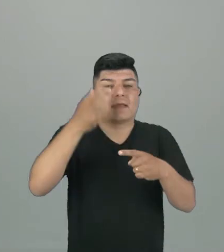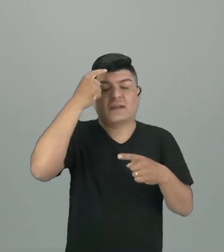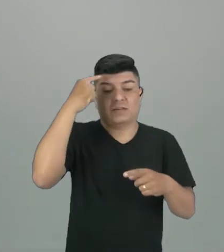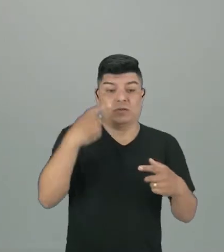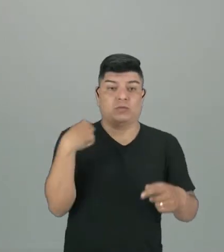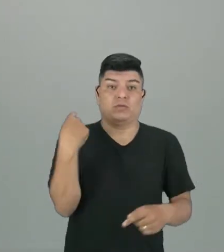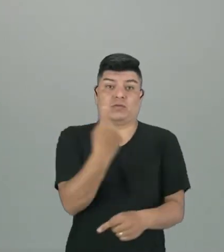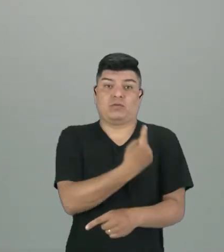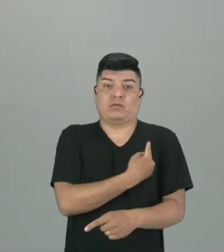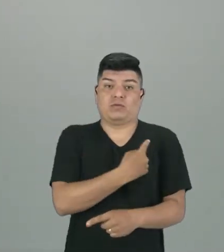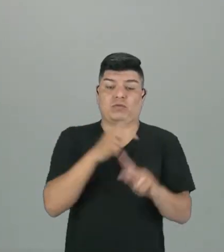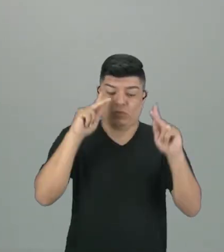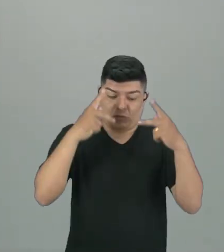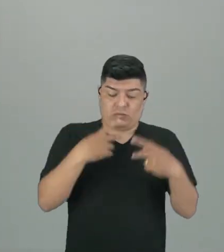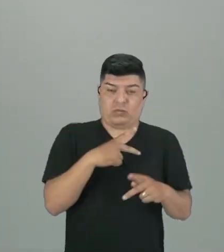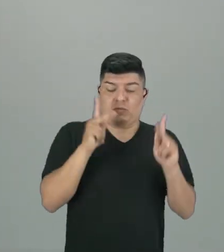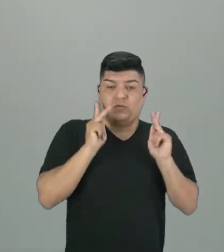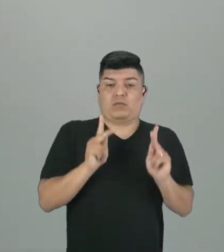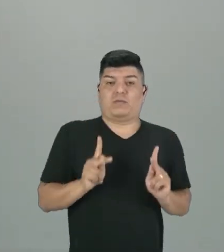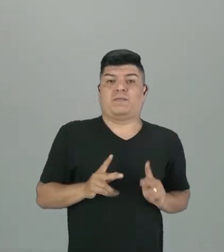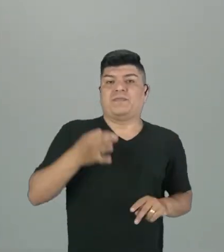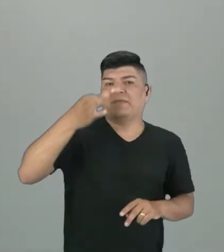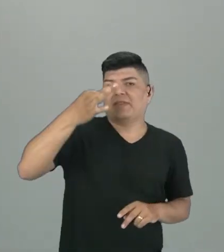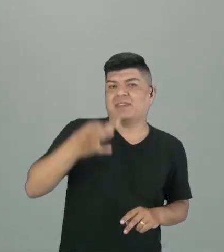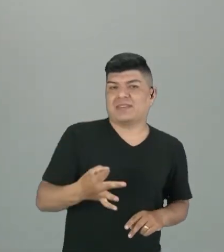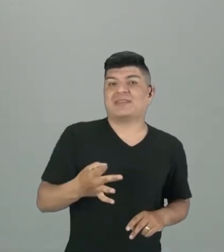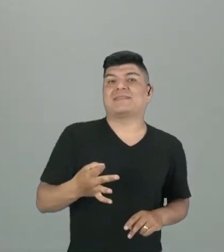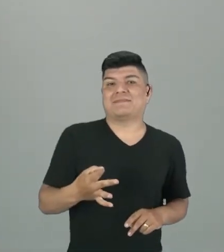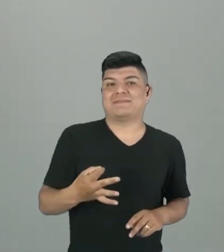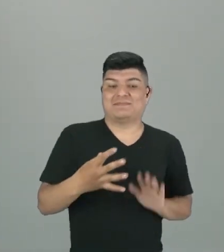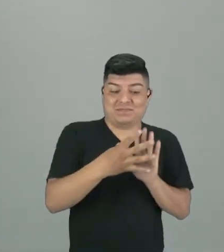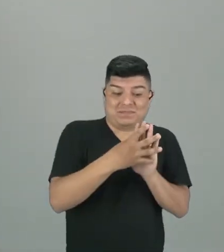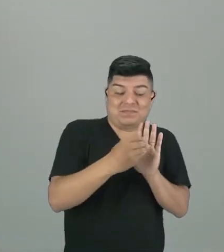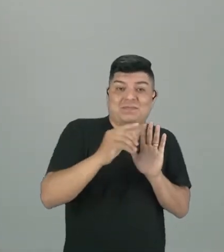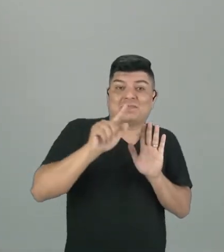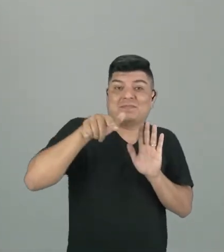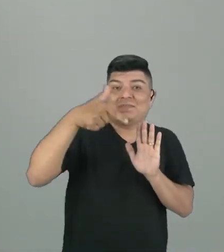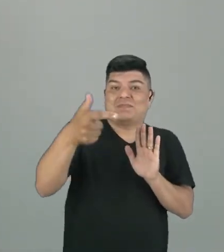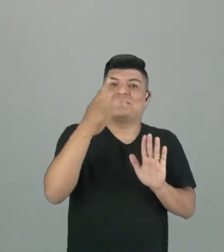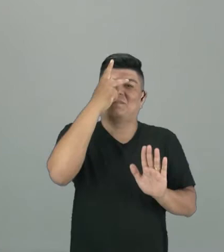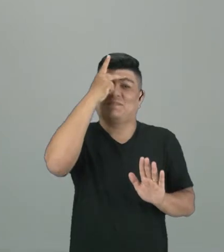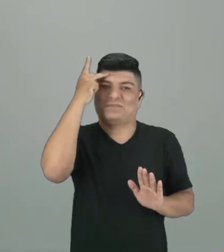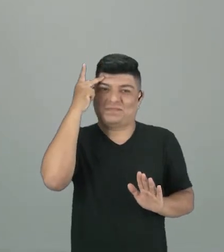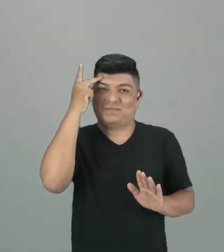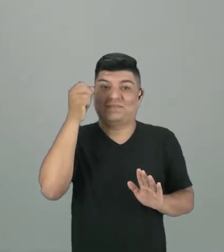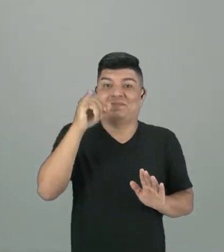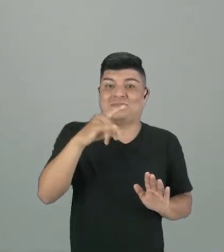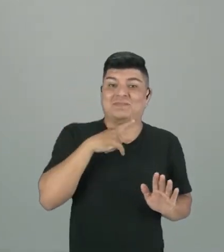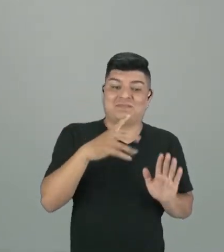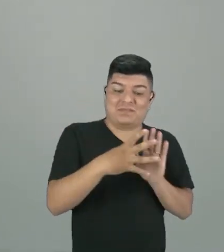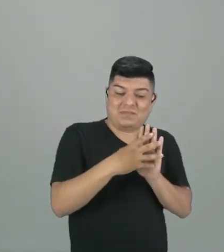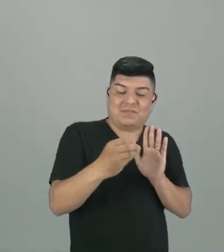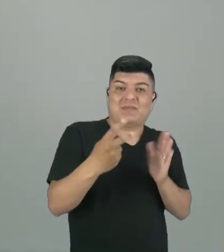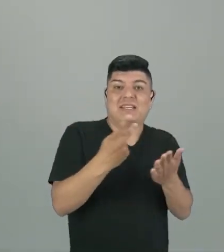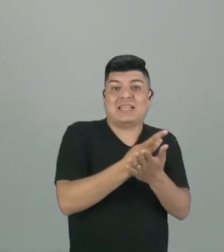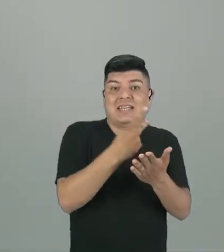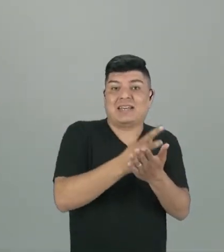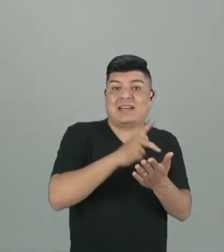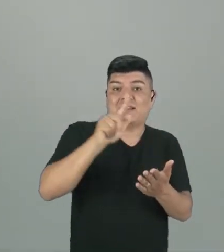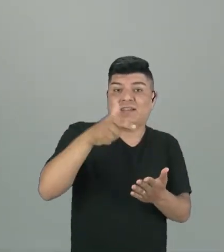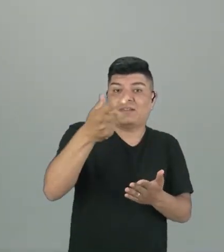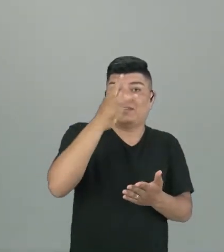comportamento certo, correto, para que a gente seja um modelo de comportamento para o outro. E se houver modelo de comportamento errado na outra